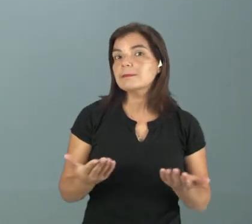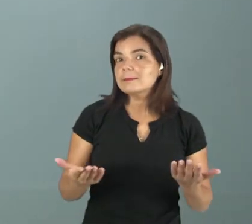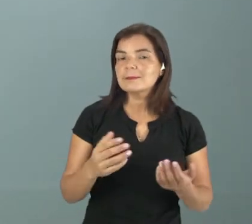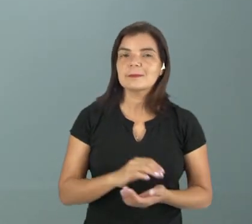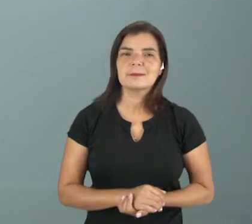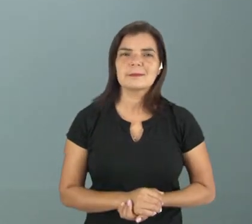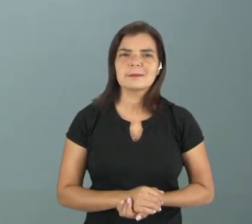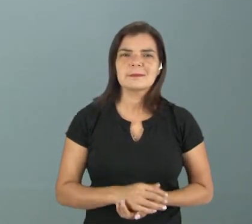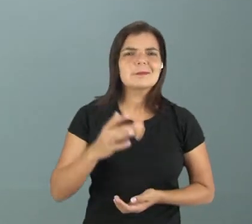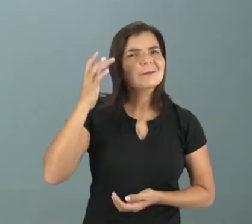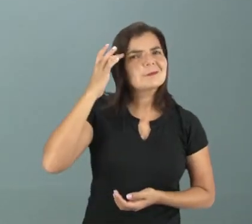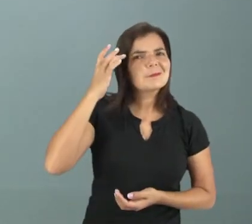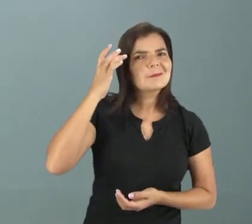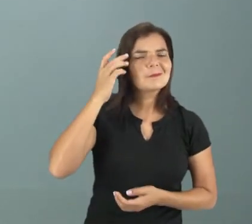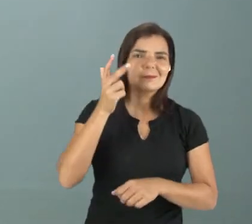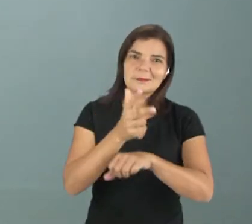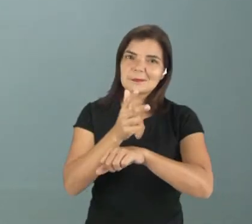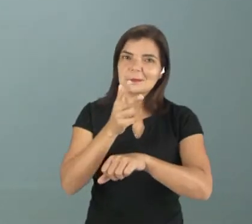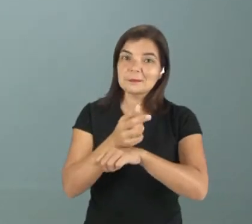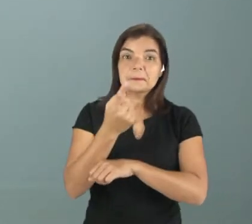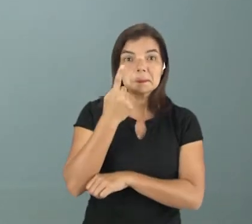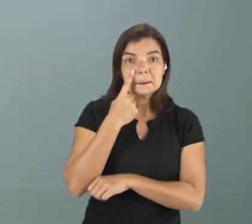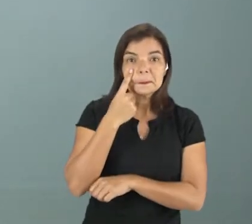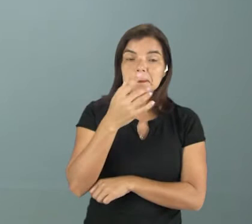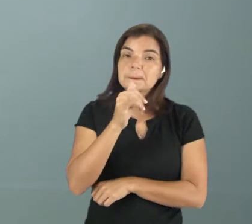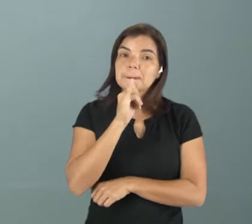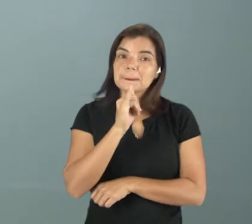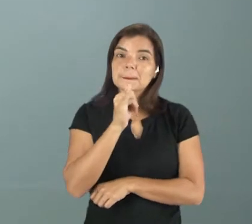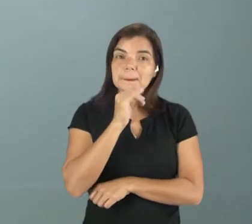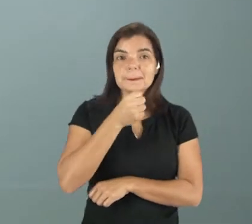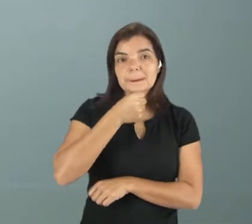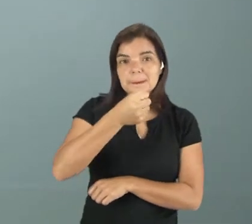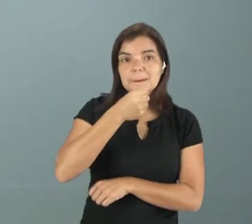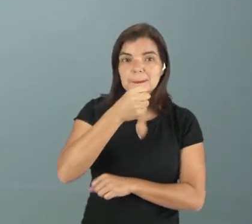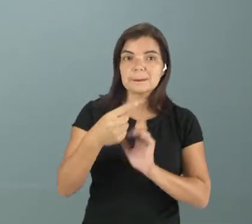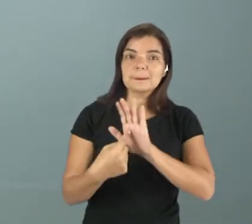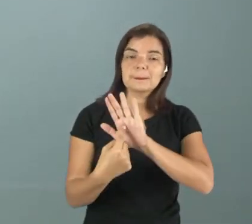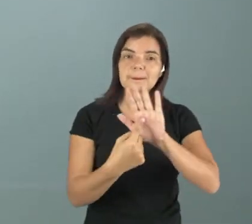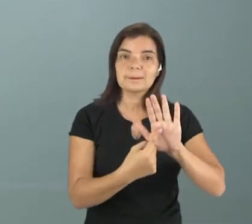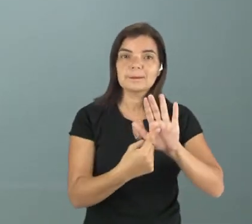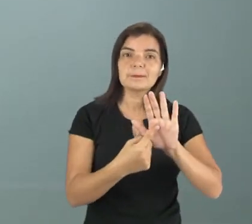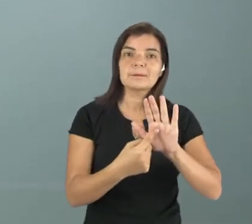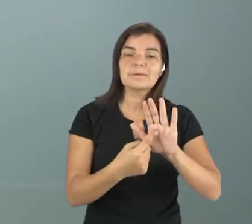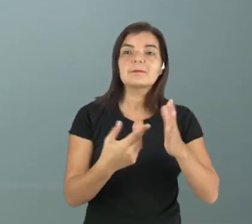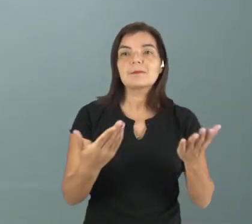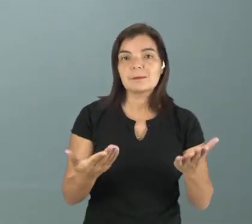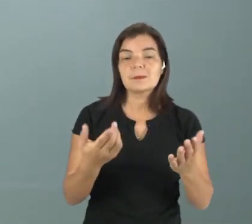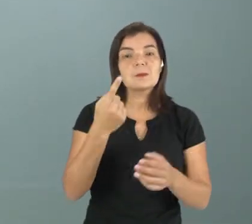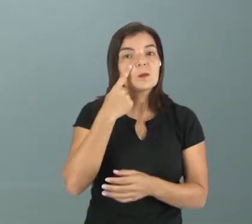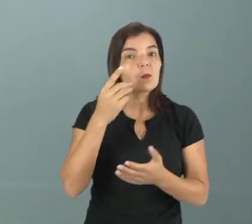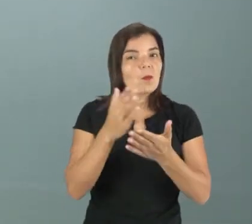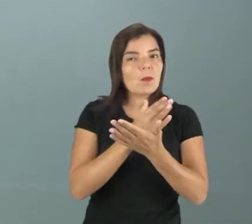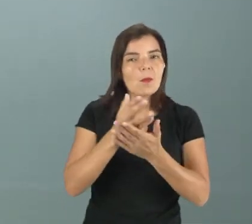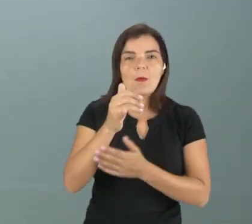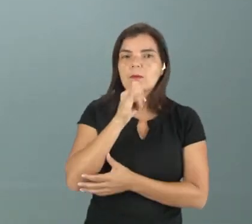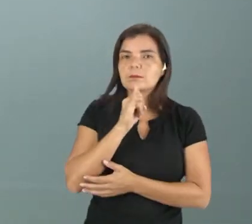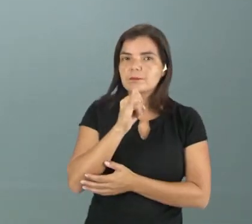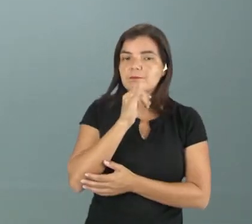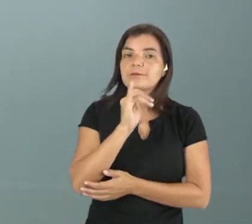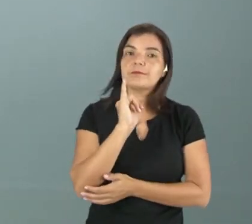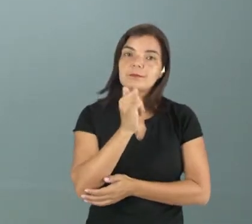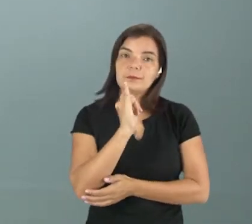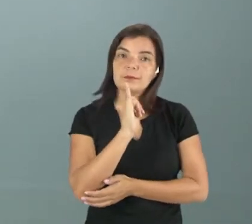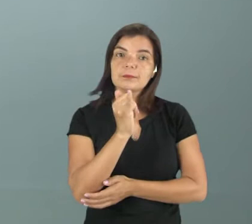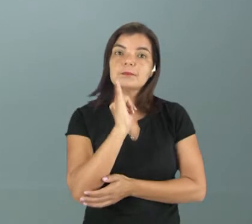E aí, o que vocês acharam do vídeo? Vocês viram os exemplos de reportagens expostos aí? Tá? A gente viu alguns exemplos de